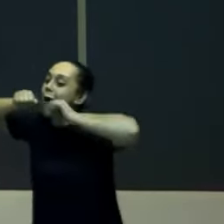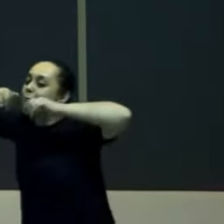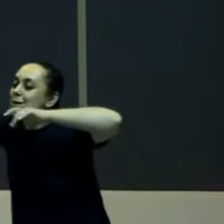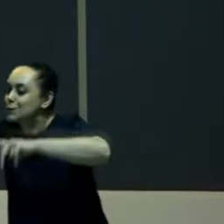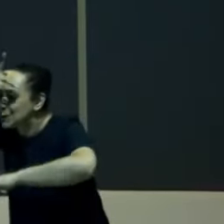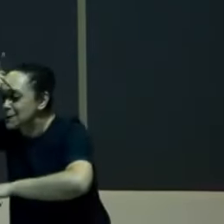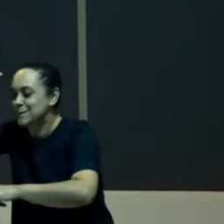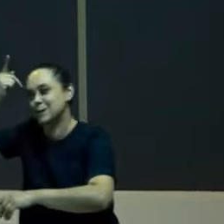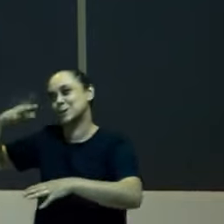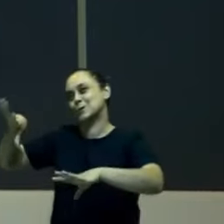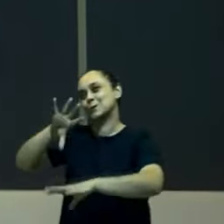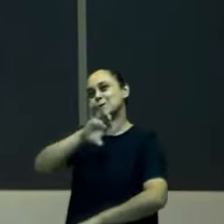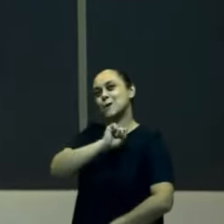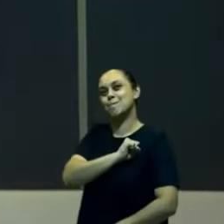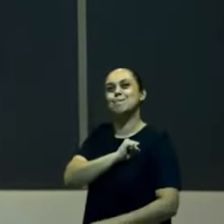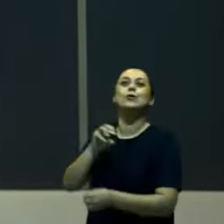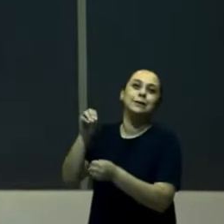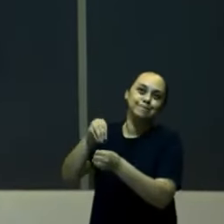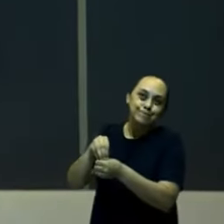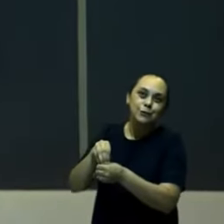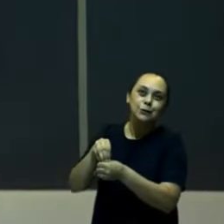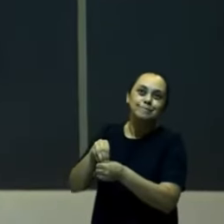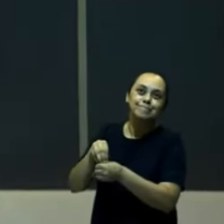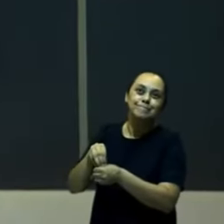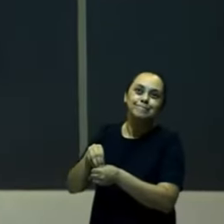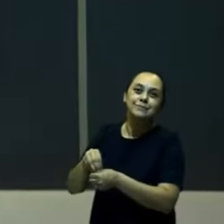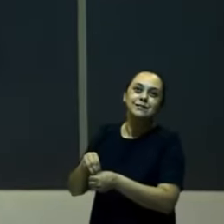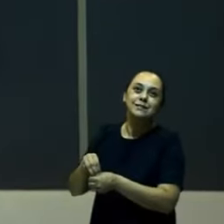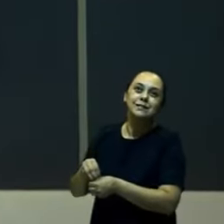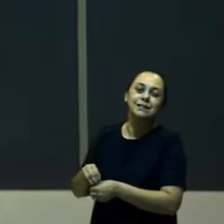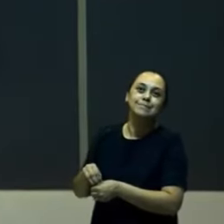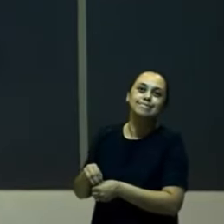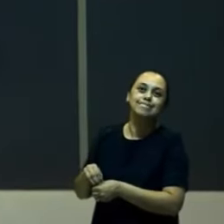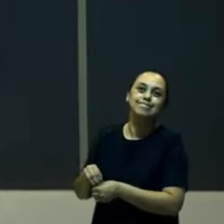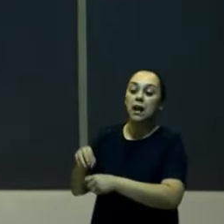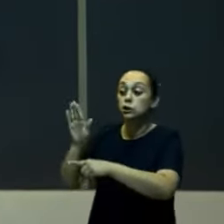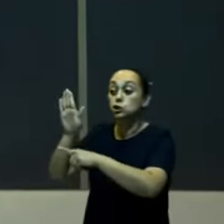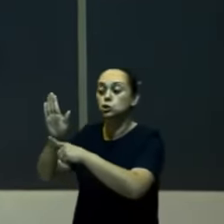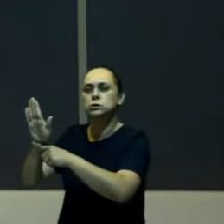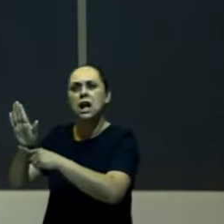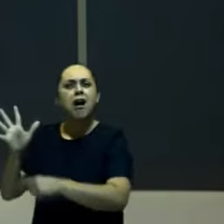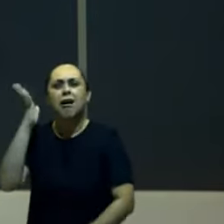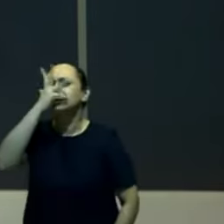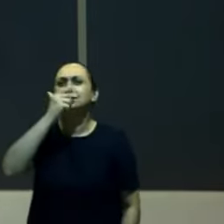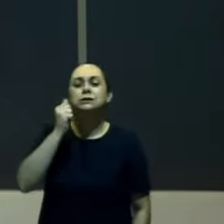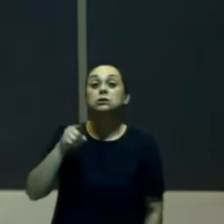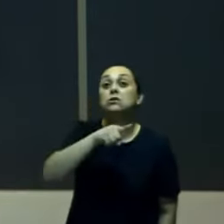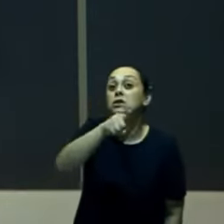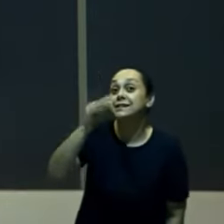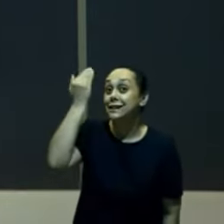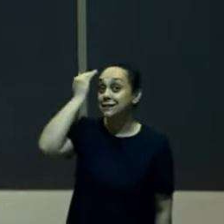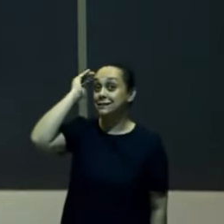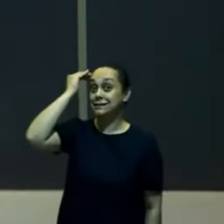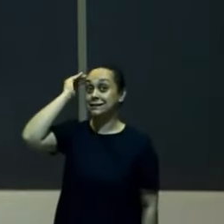Filipenses. É lindo, irmãos, quando você começa a entender essa carta. Você começa a entender o que Paulo